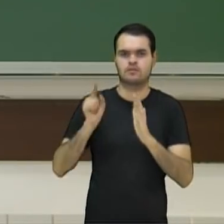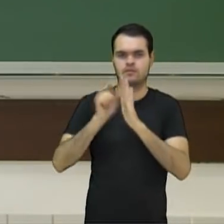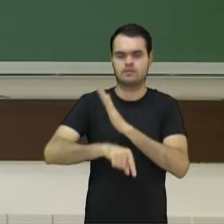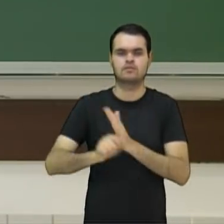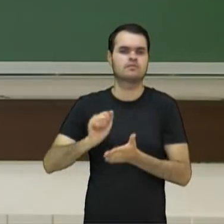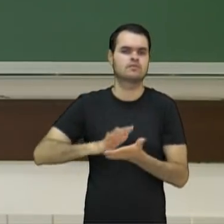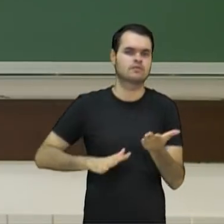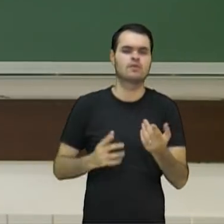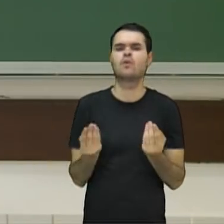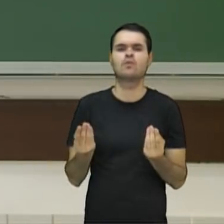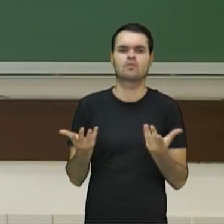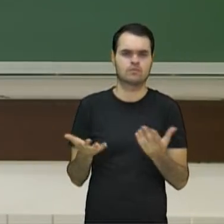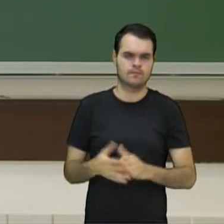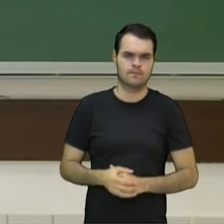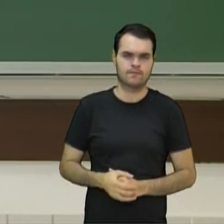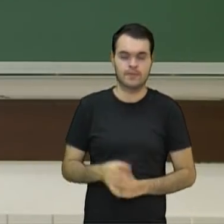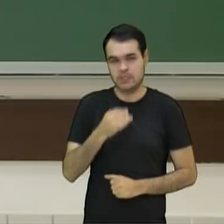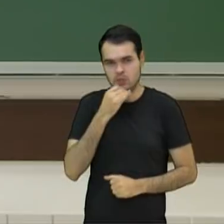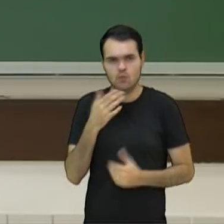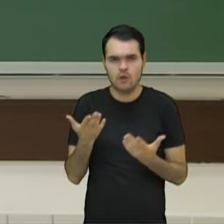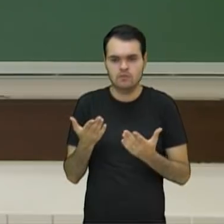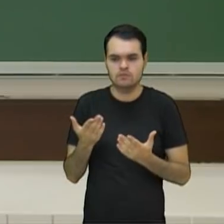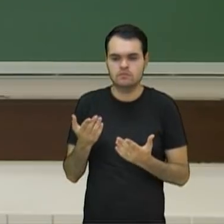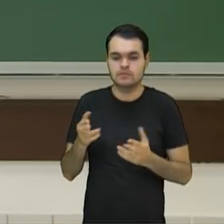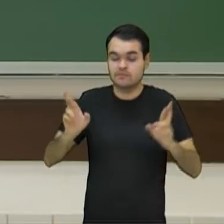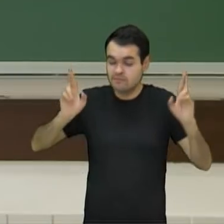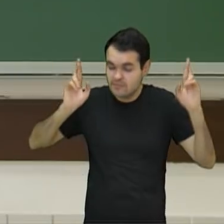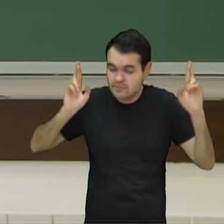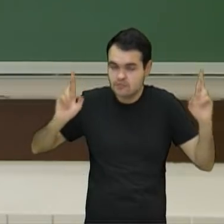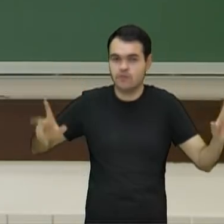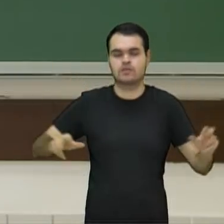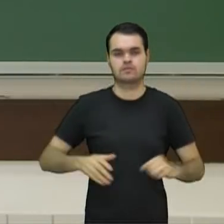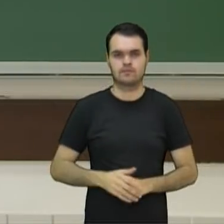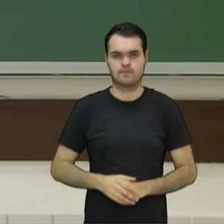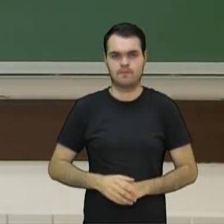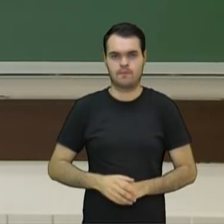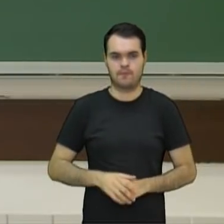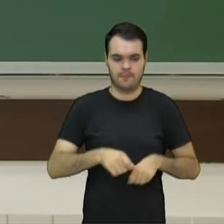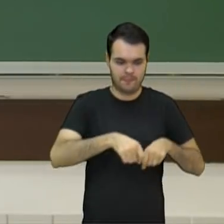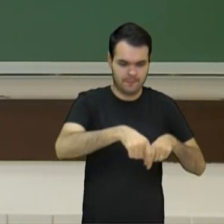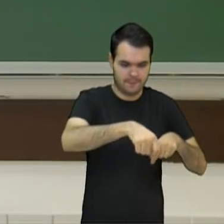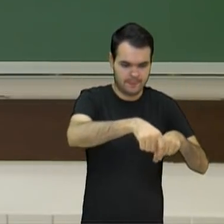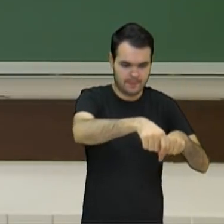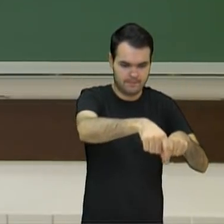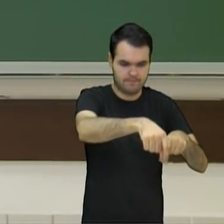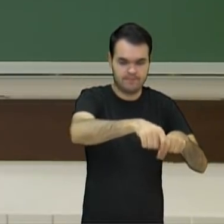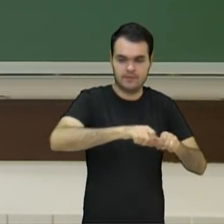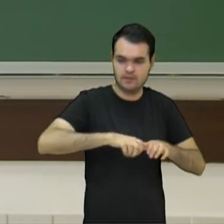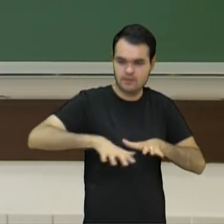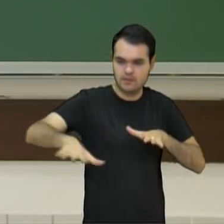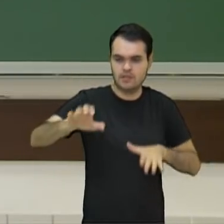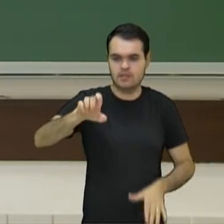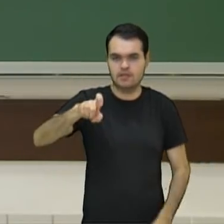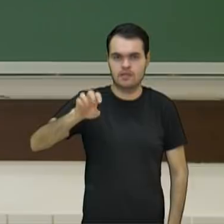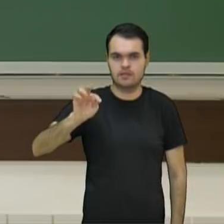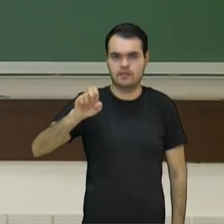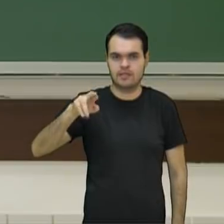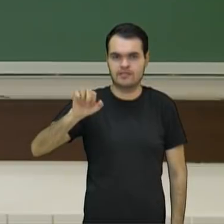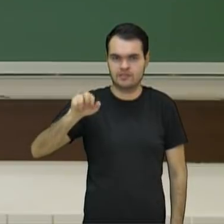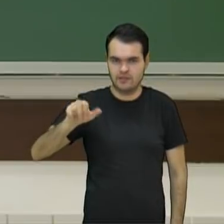Qual seria uma, né, das diferenças entre agricultura extensiva e